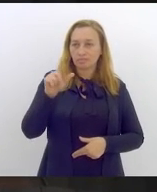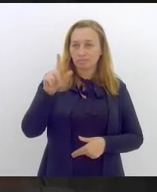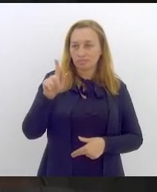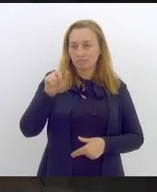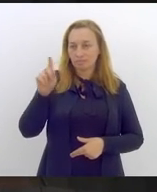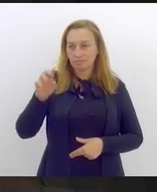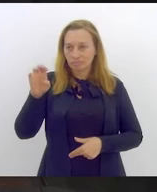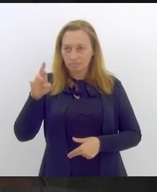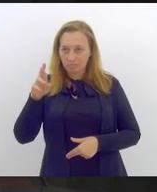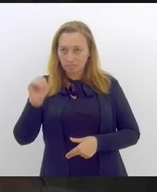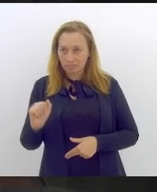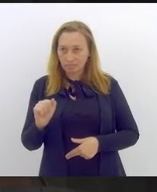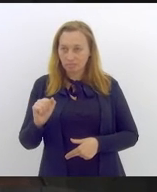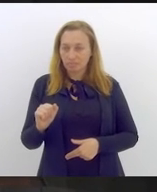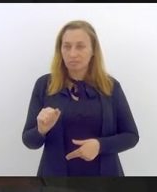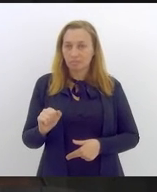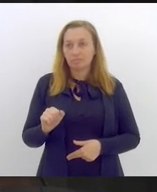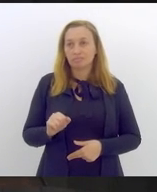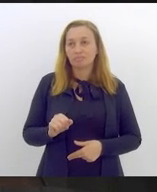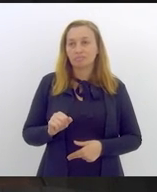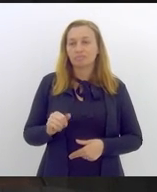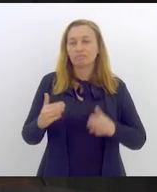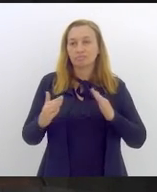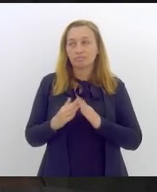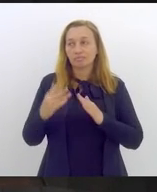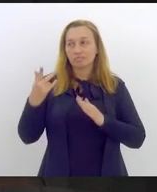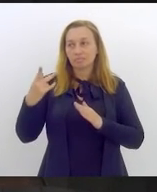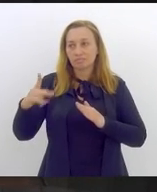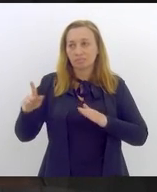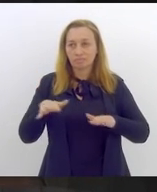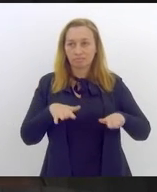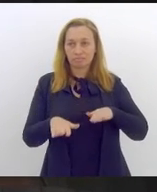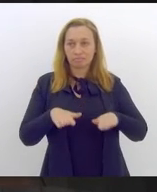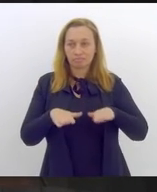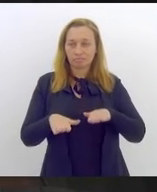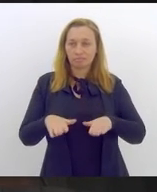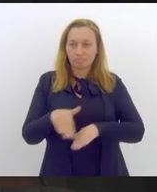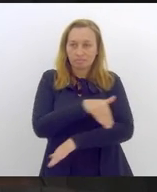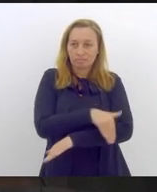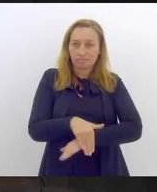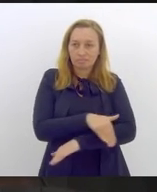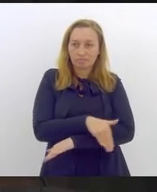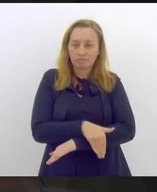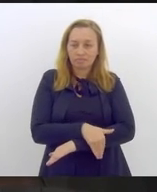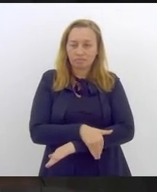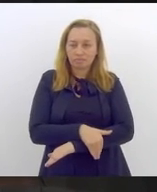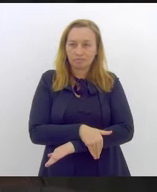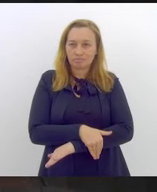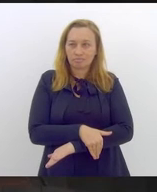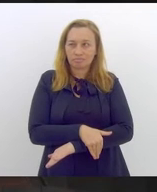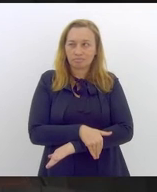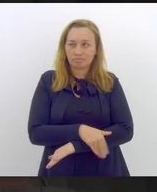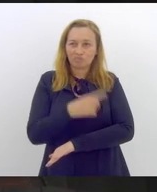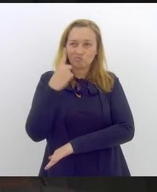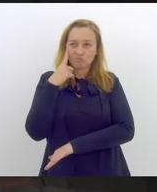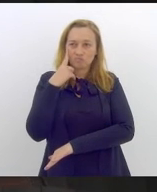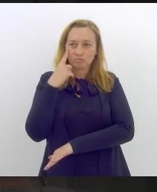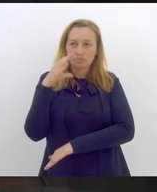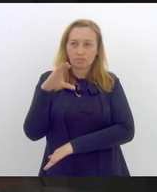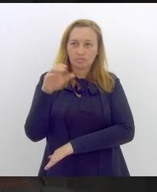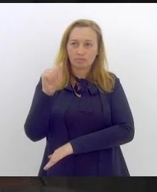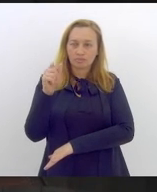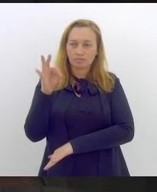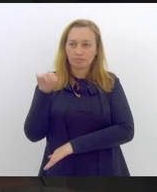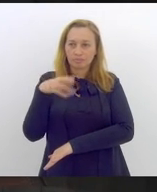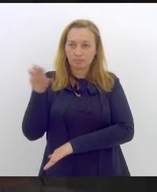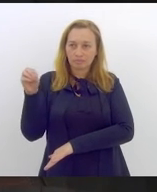delas Paulo Alzira leite e na casa de Alzira leite em Jacarepaguá na rua na rua ai meu Deus Capitão Menezes